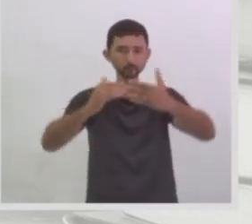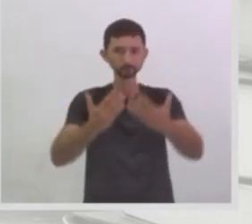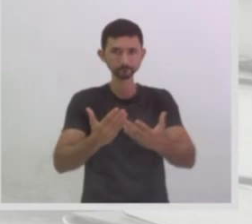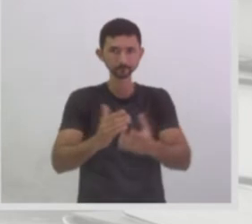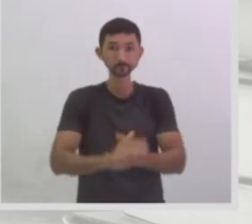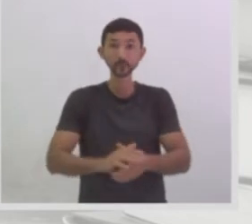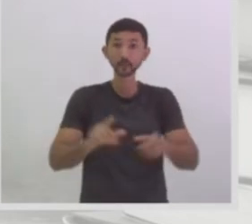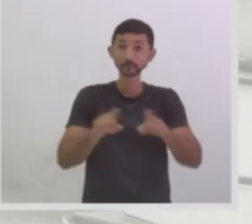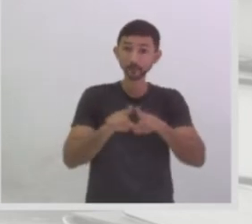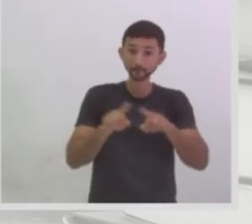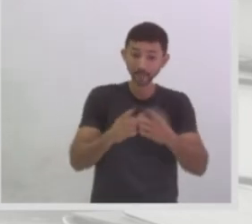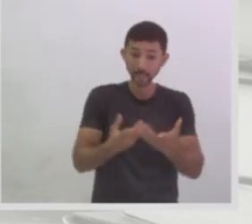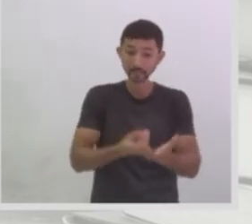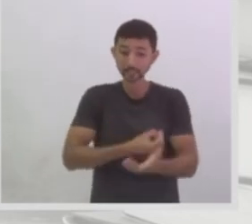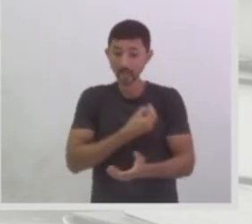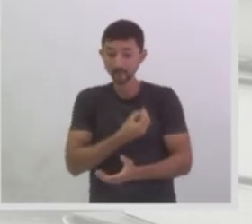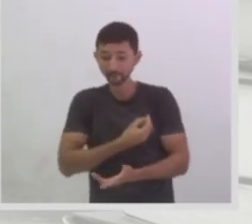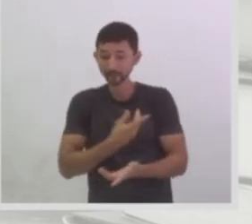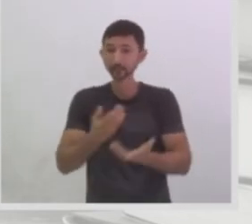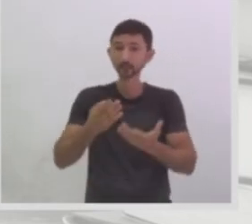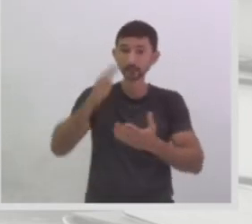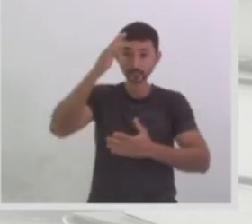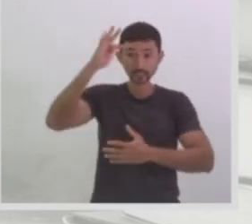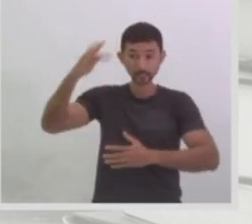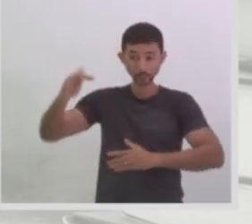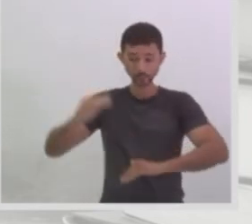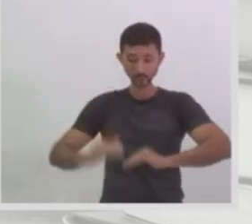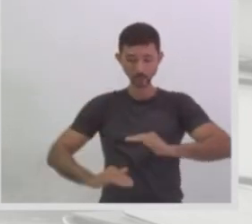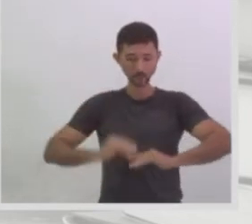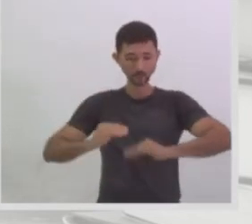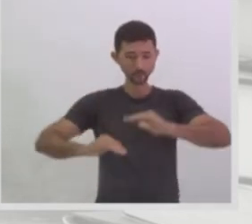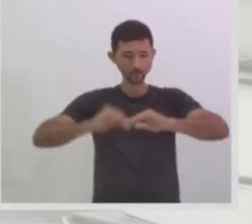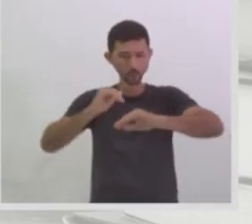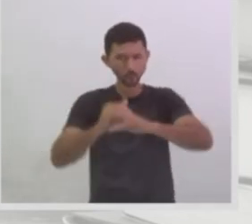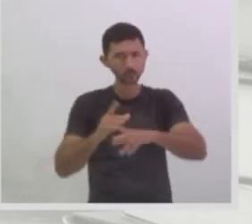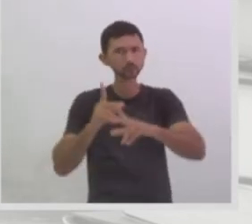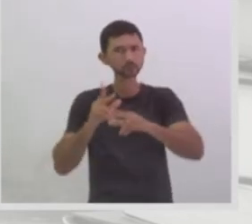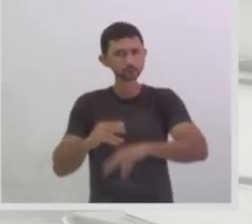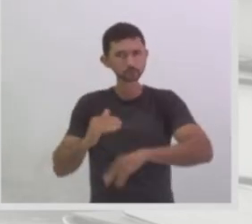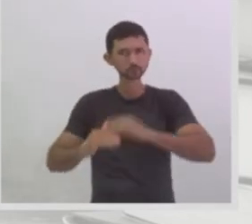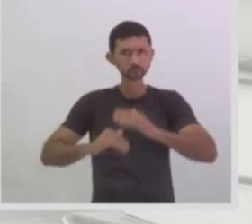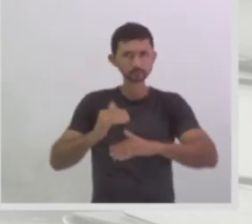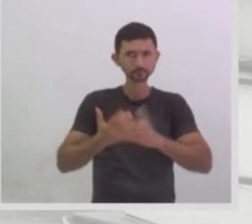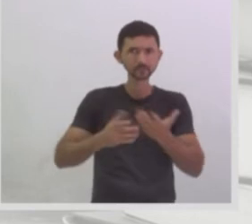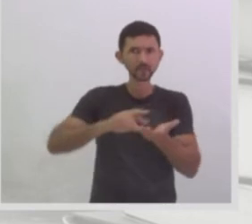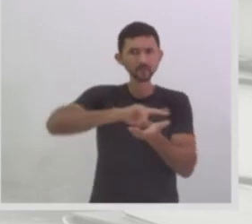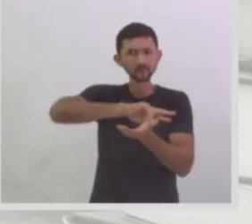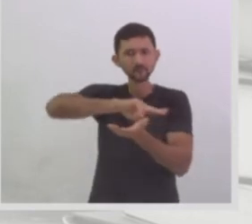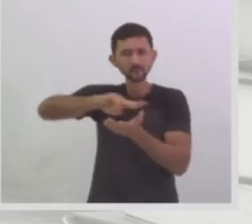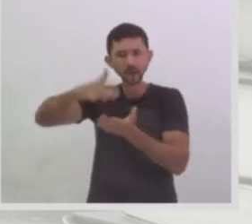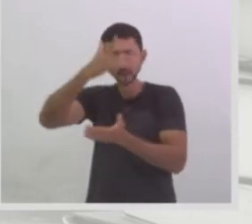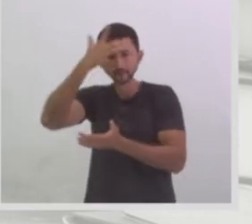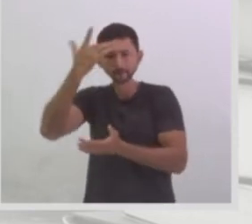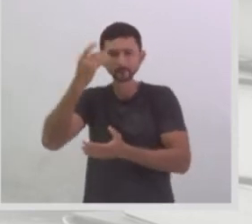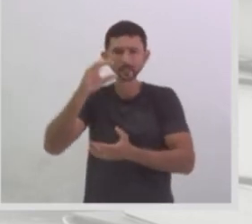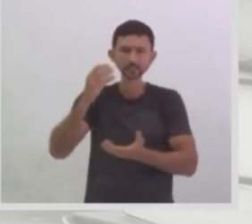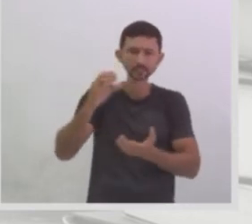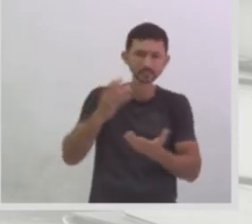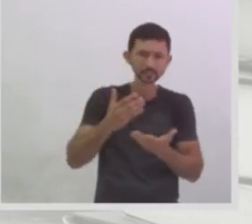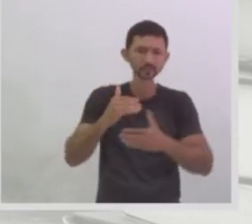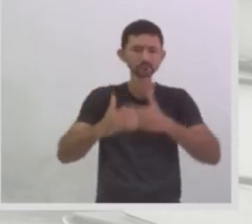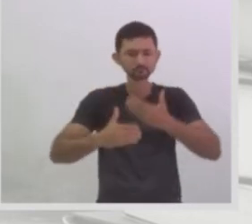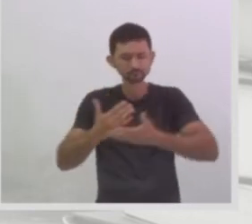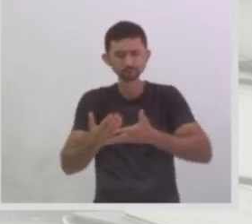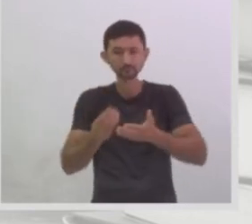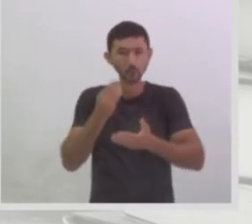como a vida, a própria teoria evoluiu, conforme vários cientistas foram fazendo observações